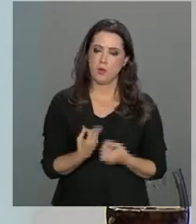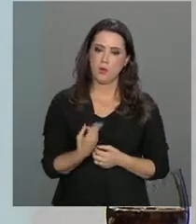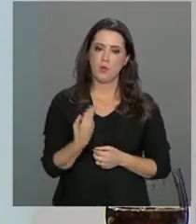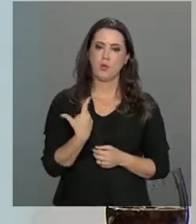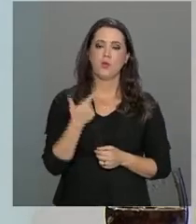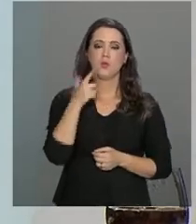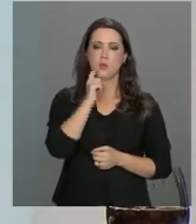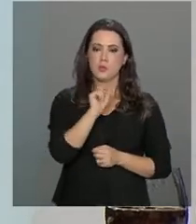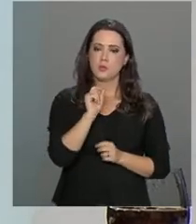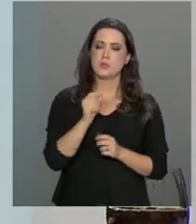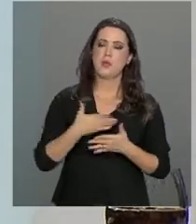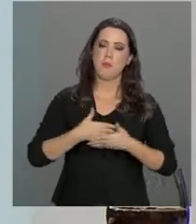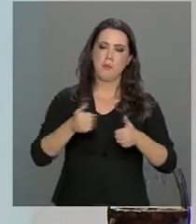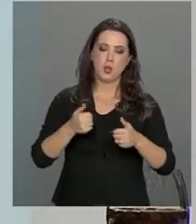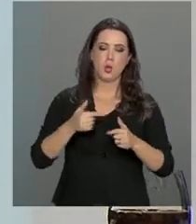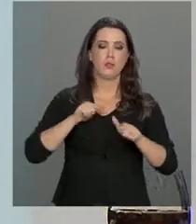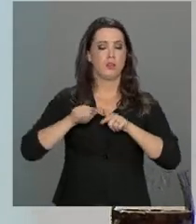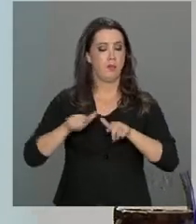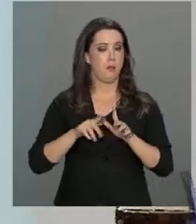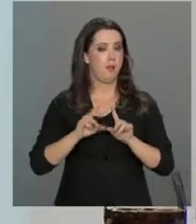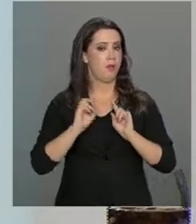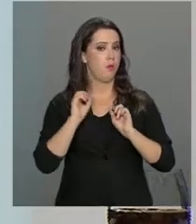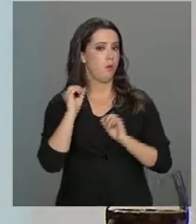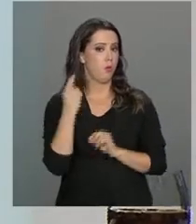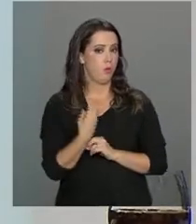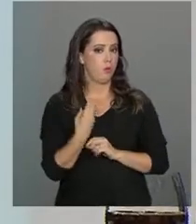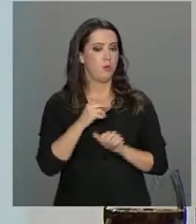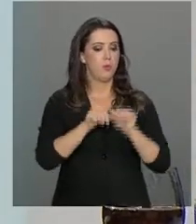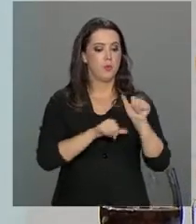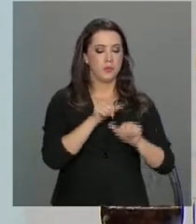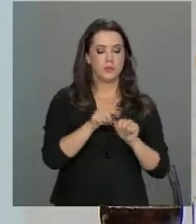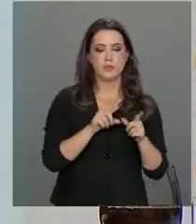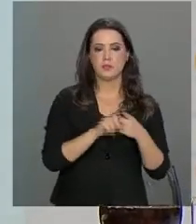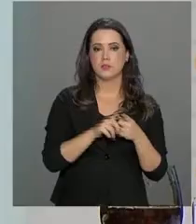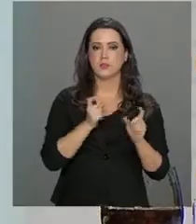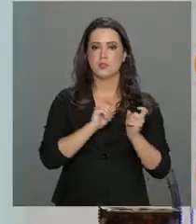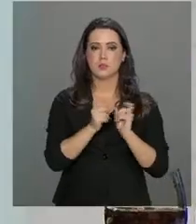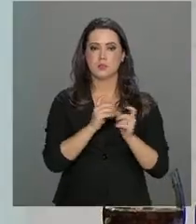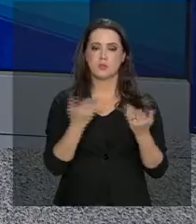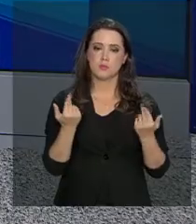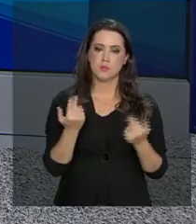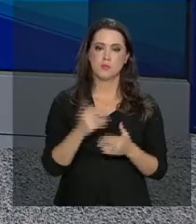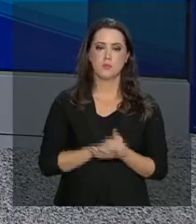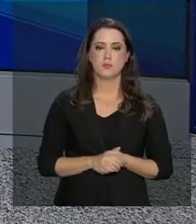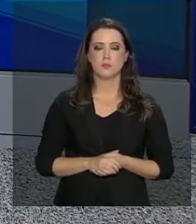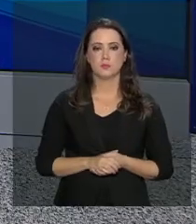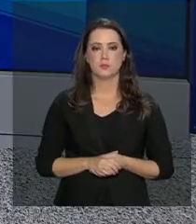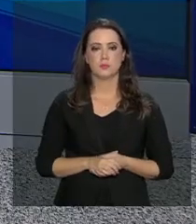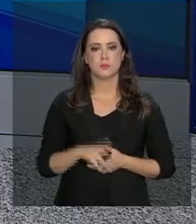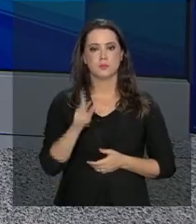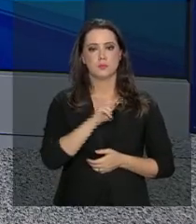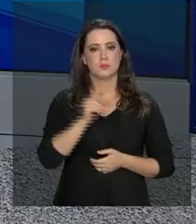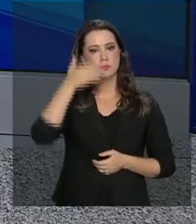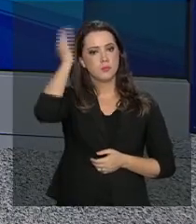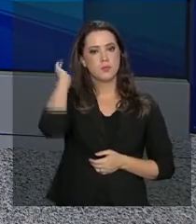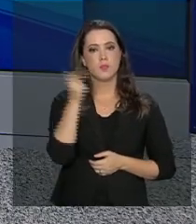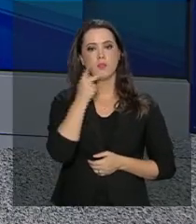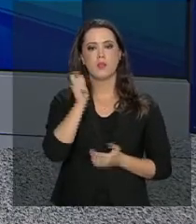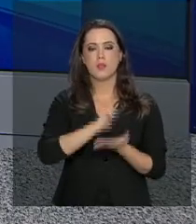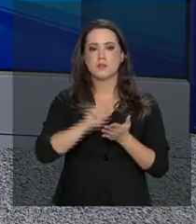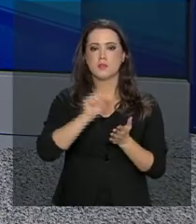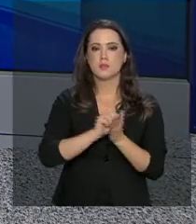ganhos de produtividade sejam reformas onde gestão como essas o presidente michel temer